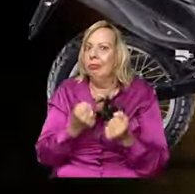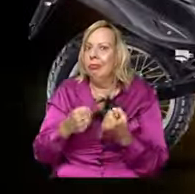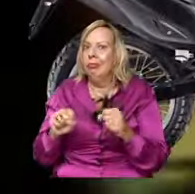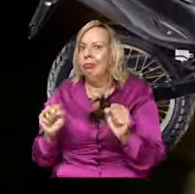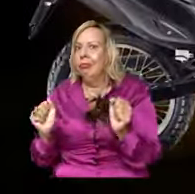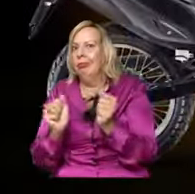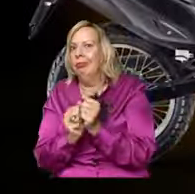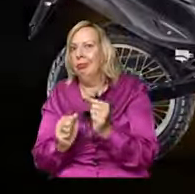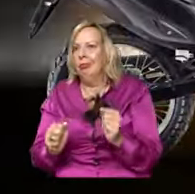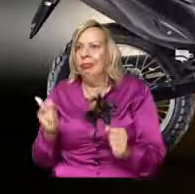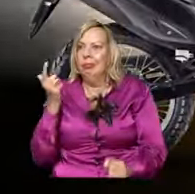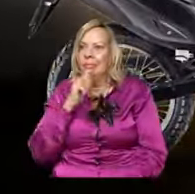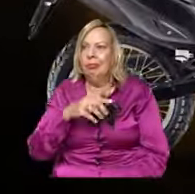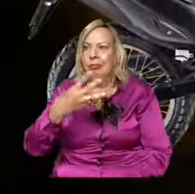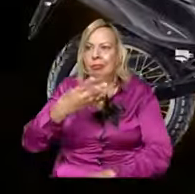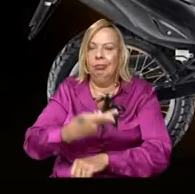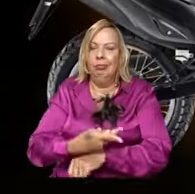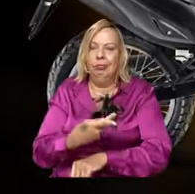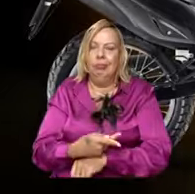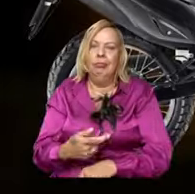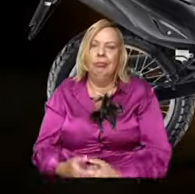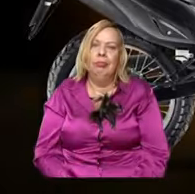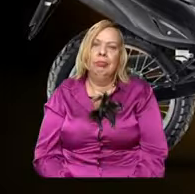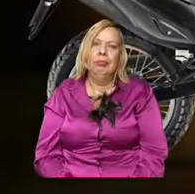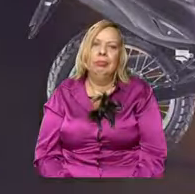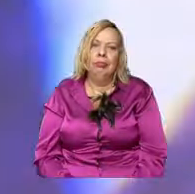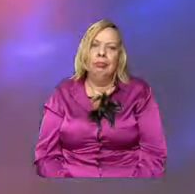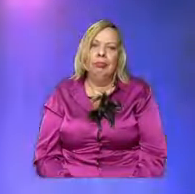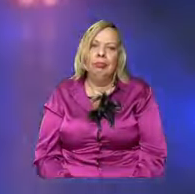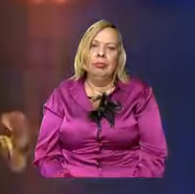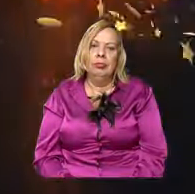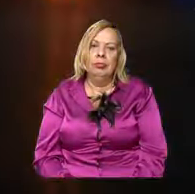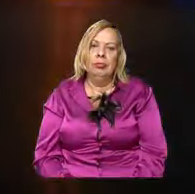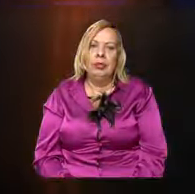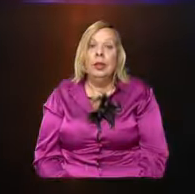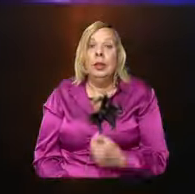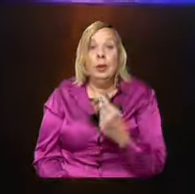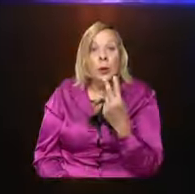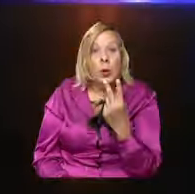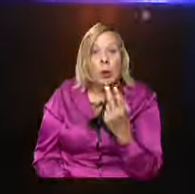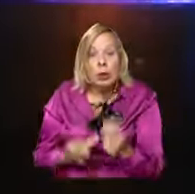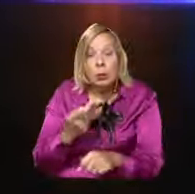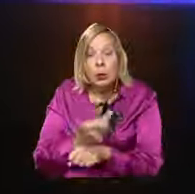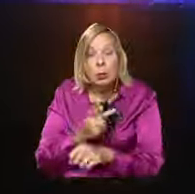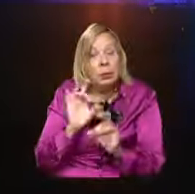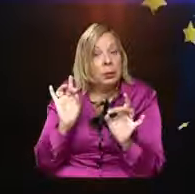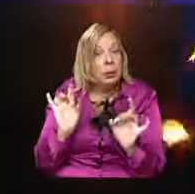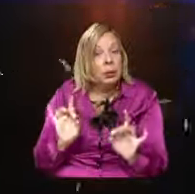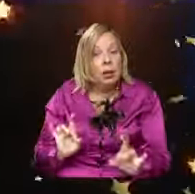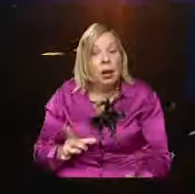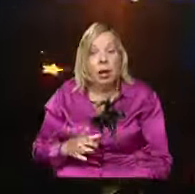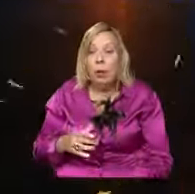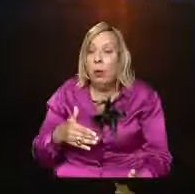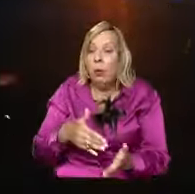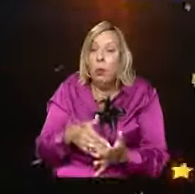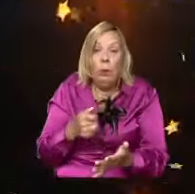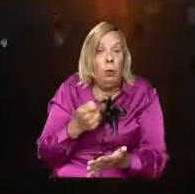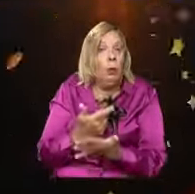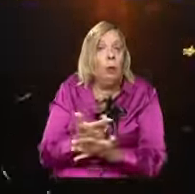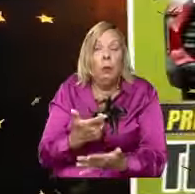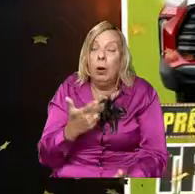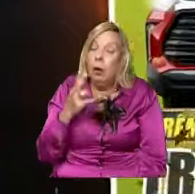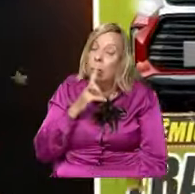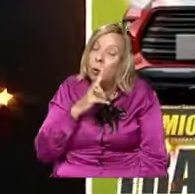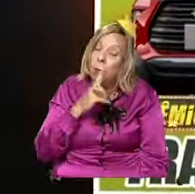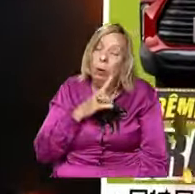prêmio. Uma Chevrolet Tracker e mais uma Honda XRS 190. São dois prêmios em um só. Não deixa pra última hora, adquira logo o seu.